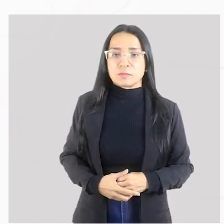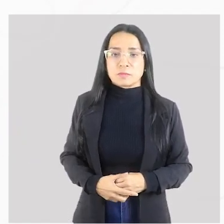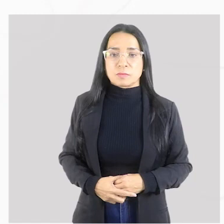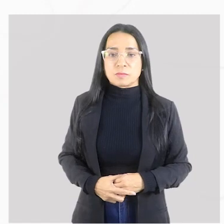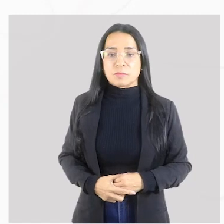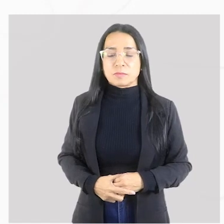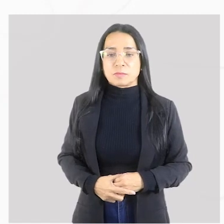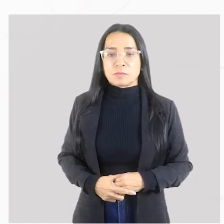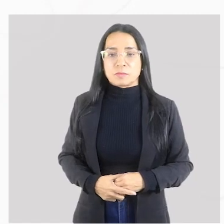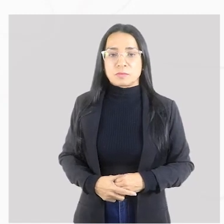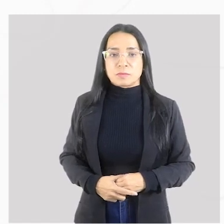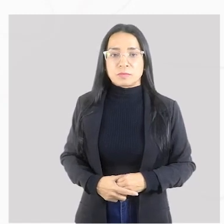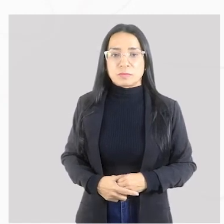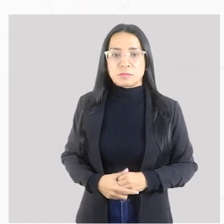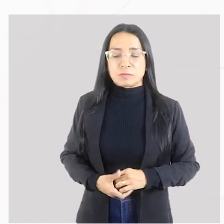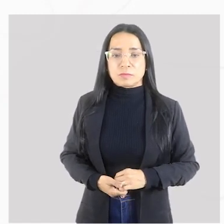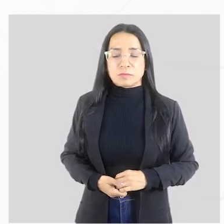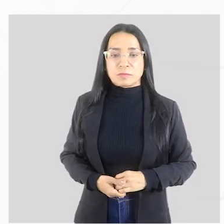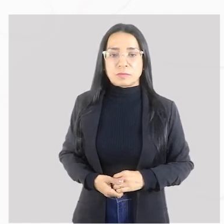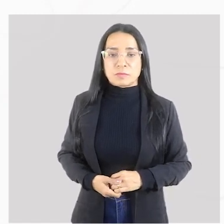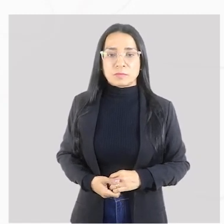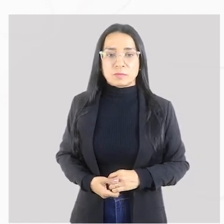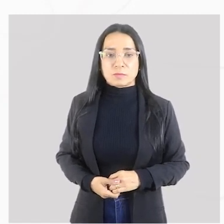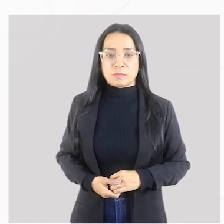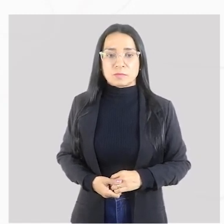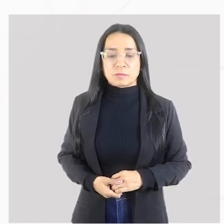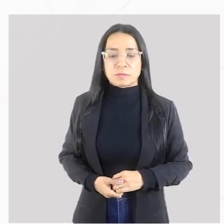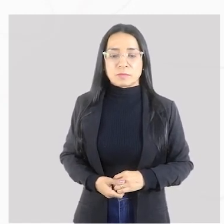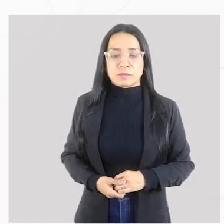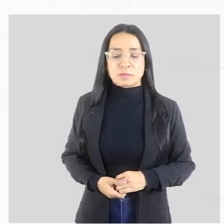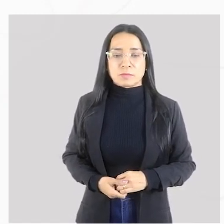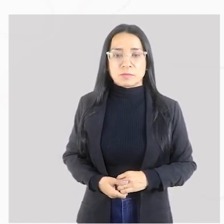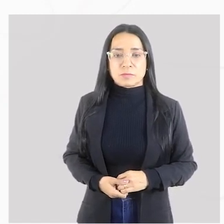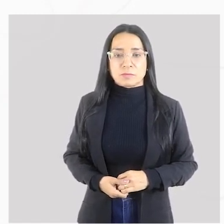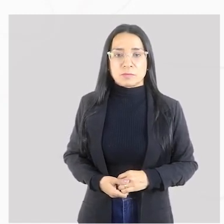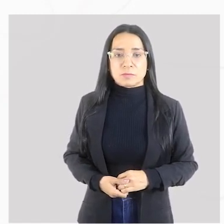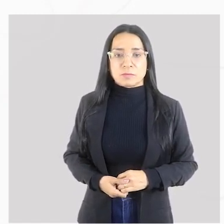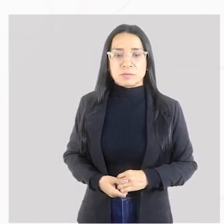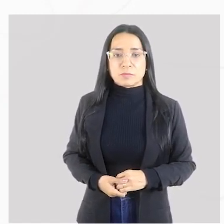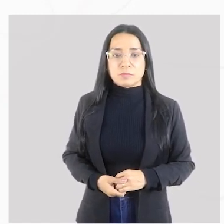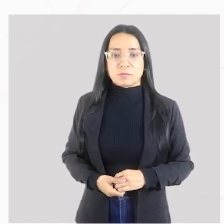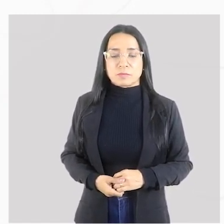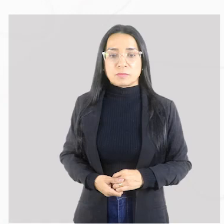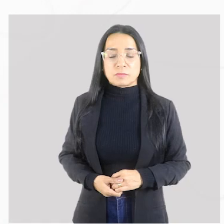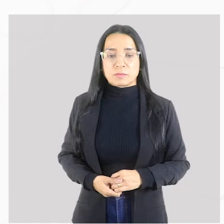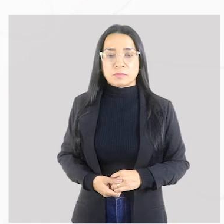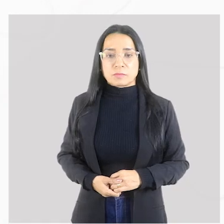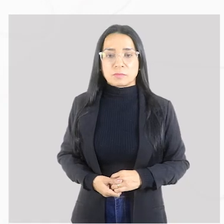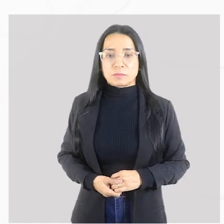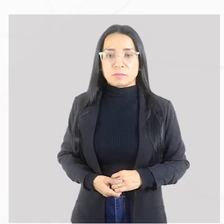o macho da mosca caseira só é atraído pelo isômero cis. O trans não causa o menor efeito nesse fenômeno.